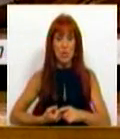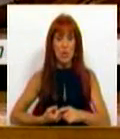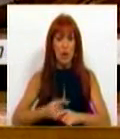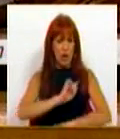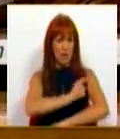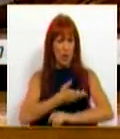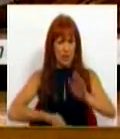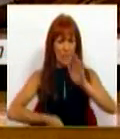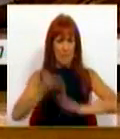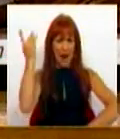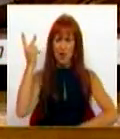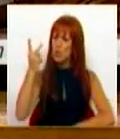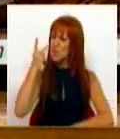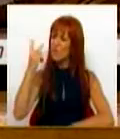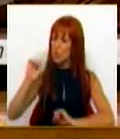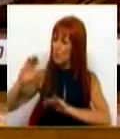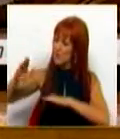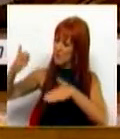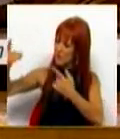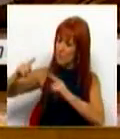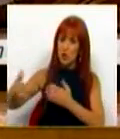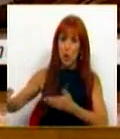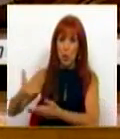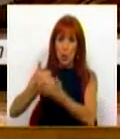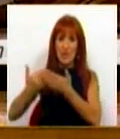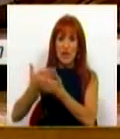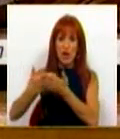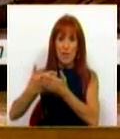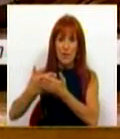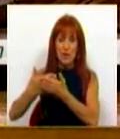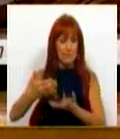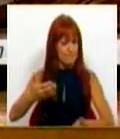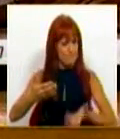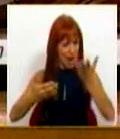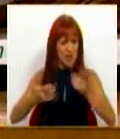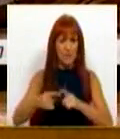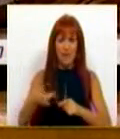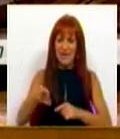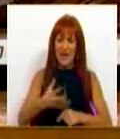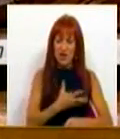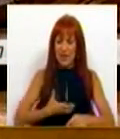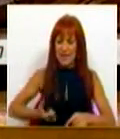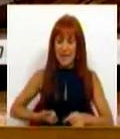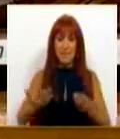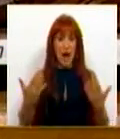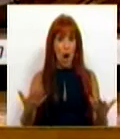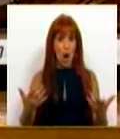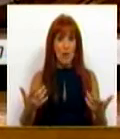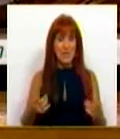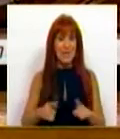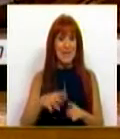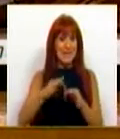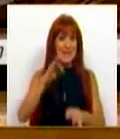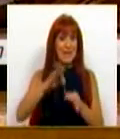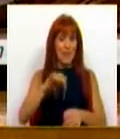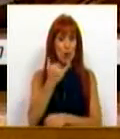mais forte do que a que se observou no início da recuperação económica. A taxa do desemprego está, em setembro